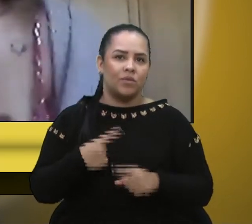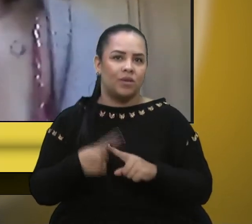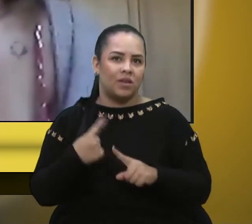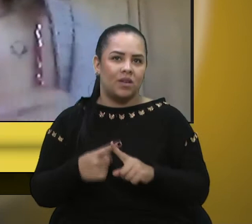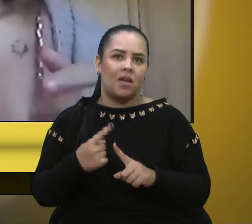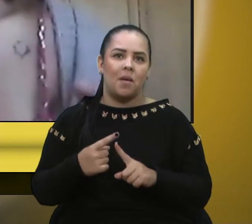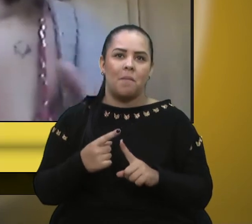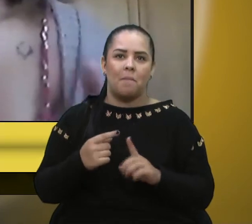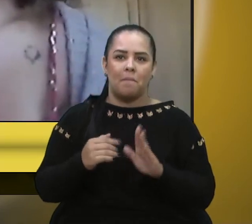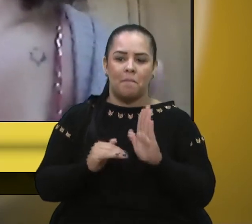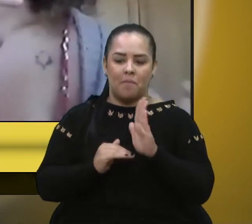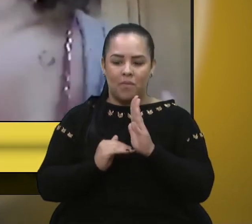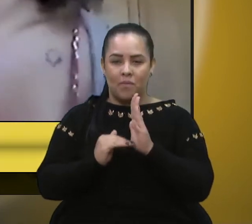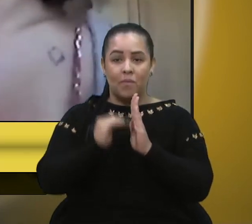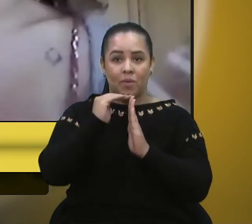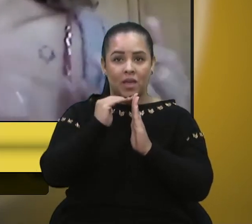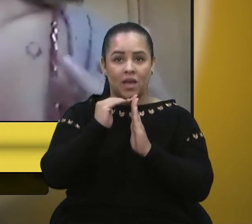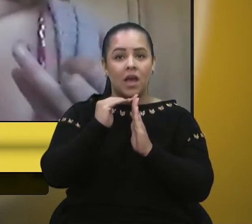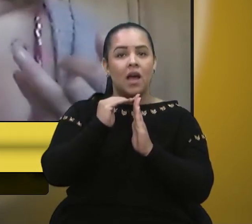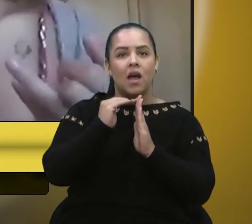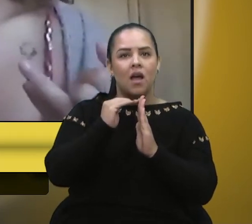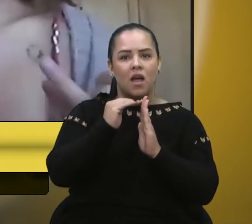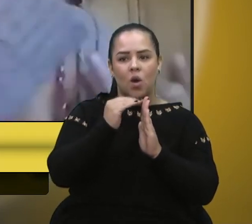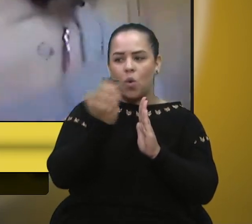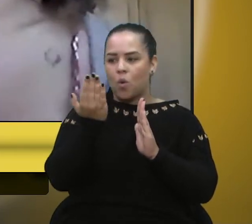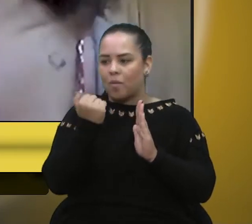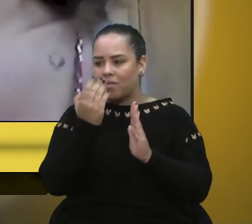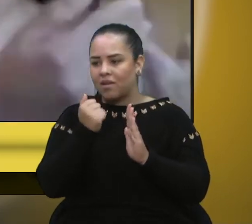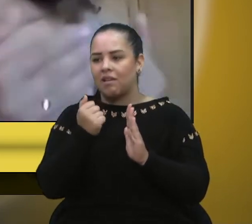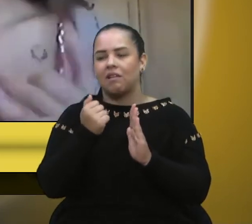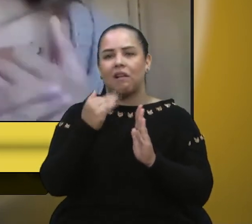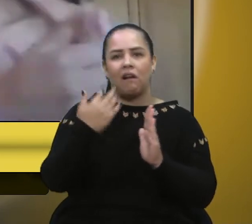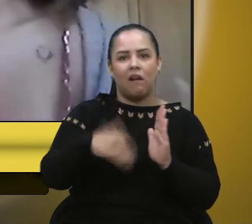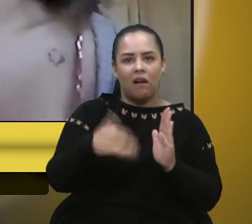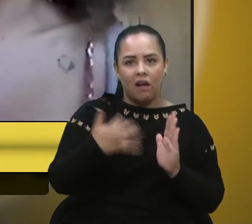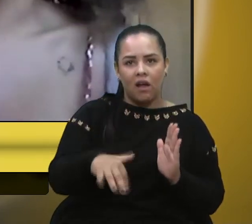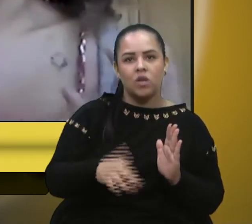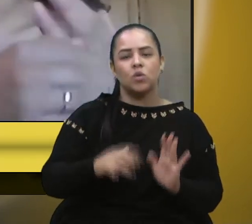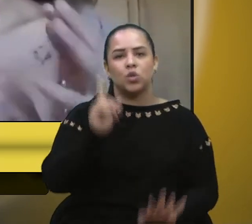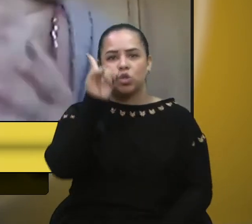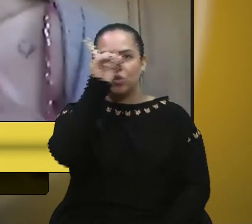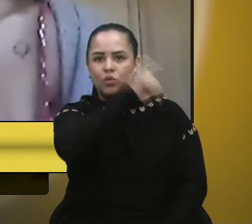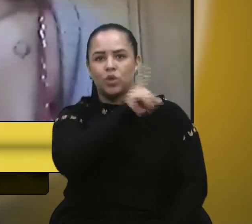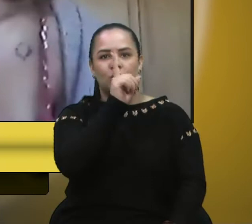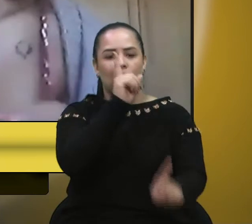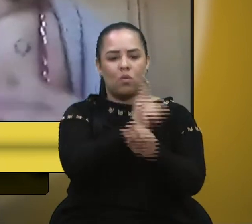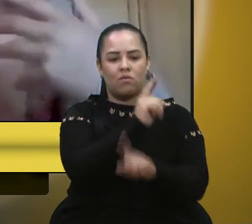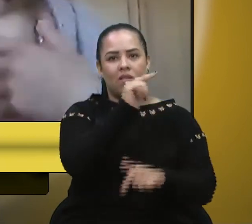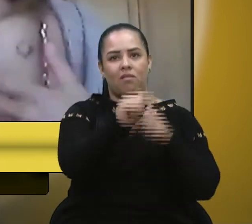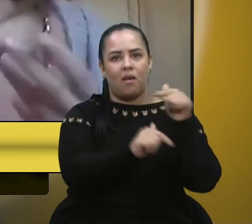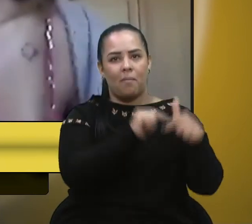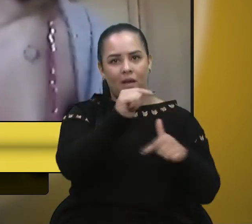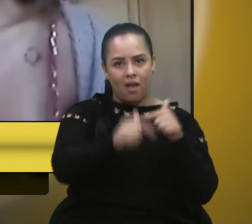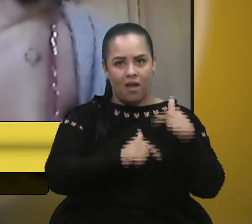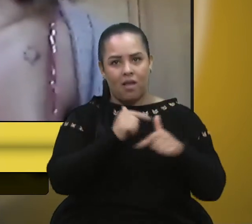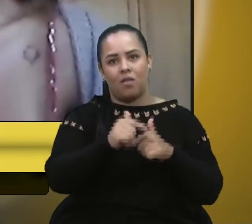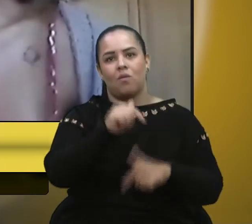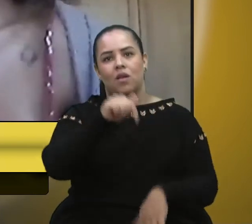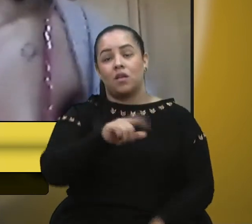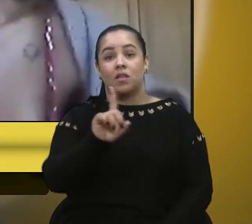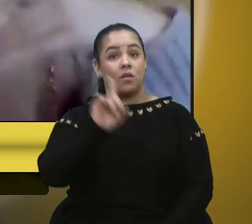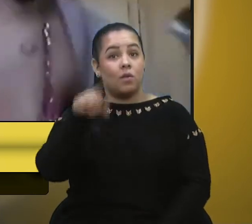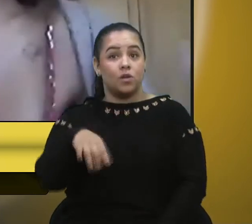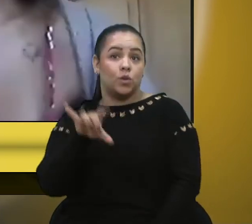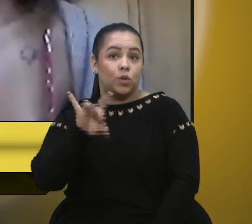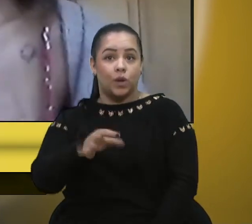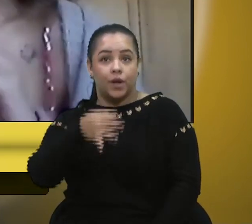do valor dos alimentos, a dificuldade para encontrar emprego na nossa cidade, e não é algo só de Caxias do